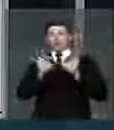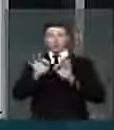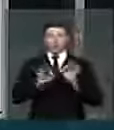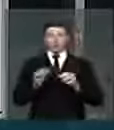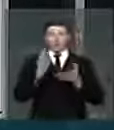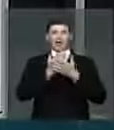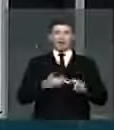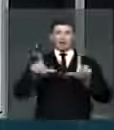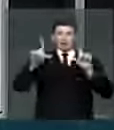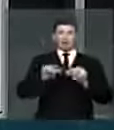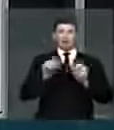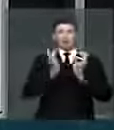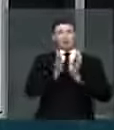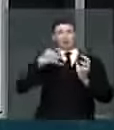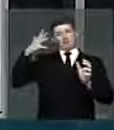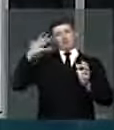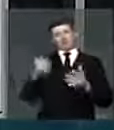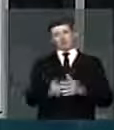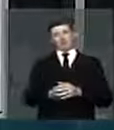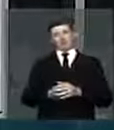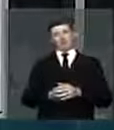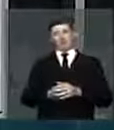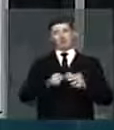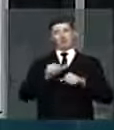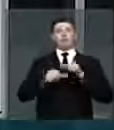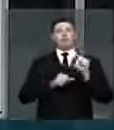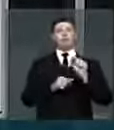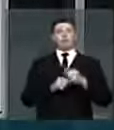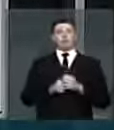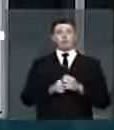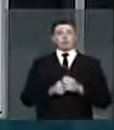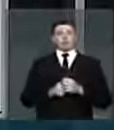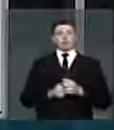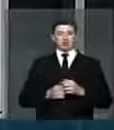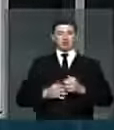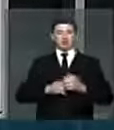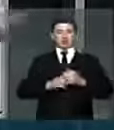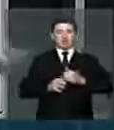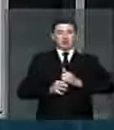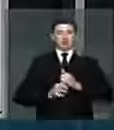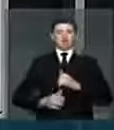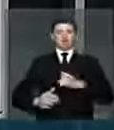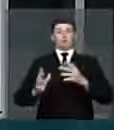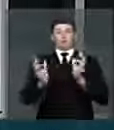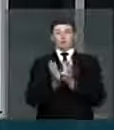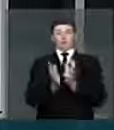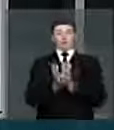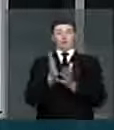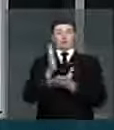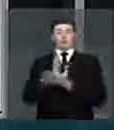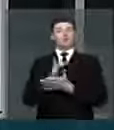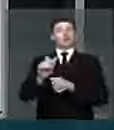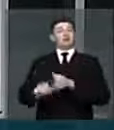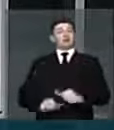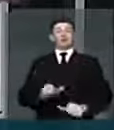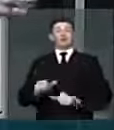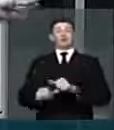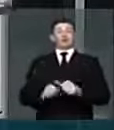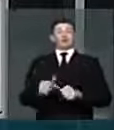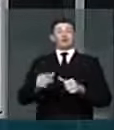desses partidos, que acabaram se transformando, pelo fisiologismo, uma boa parte deles, se transformando